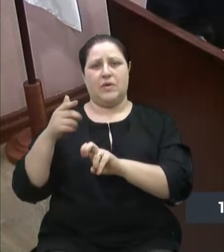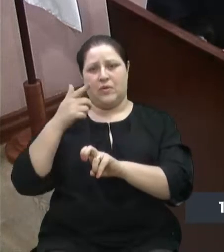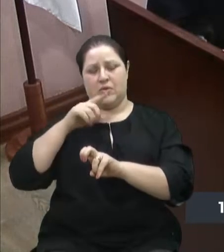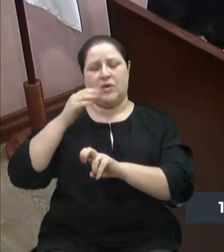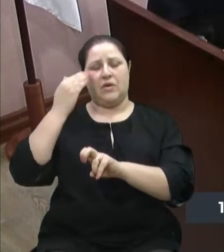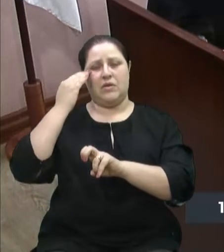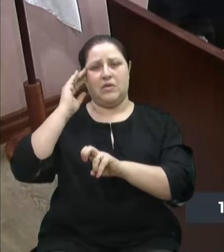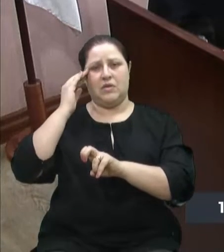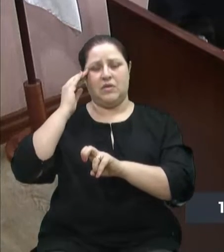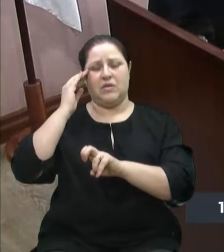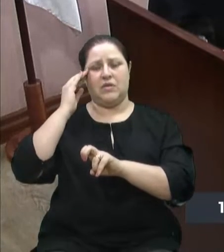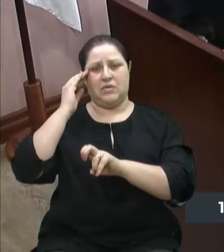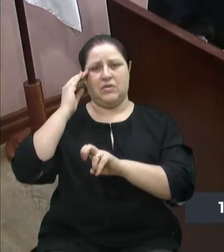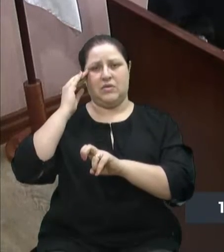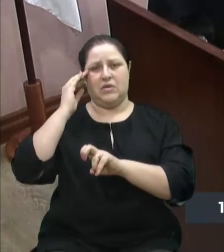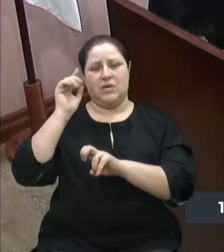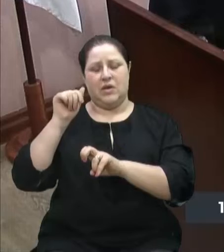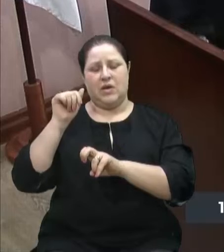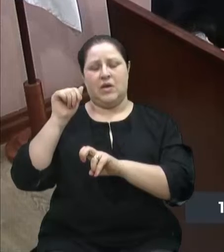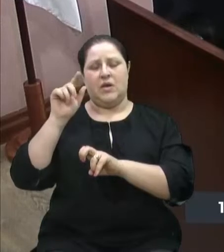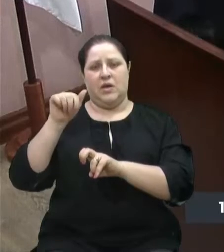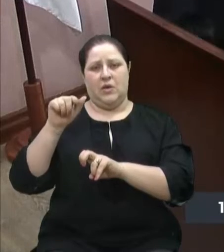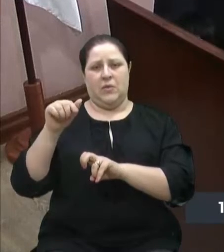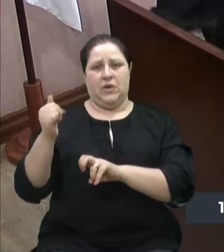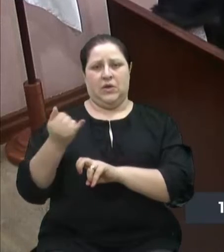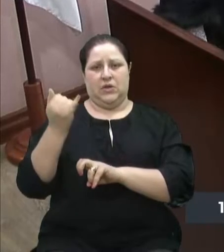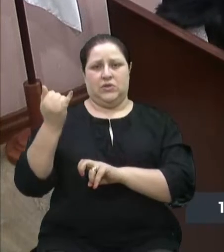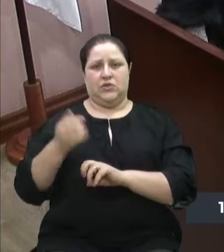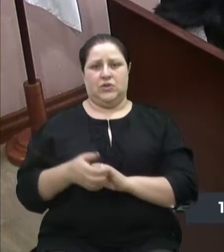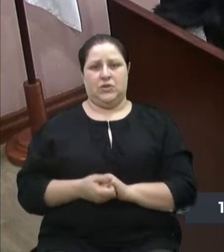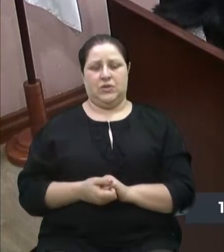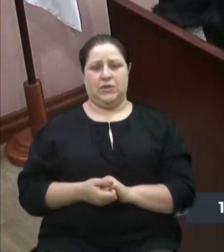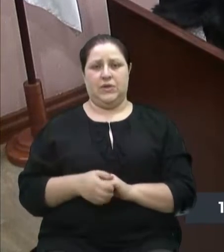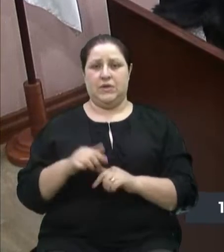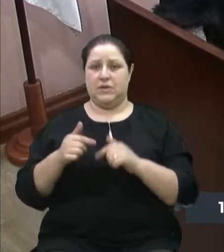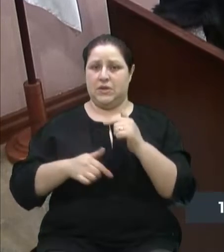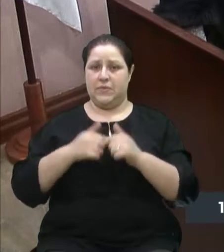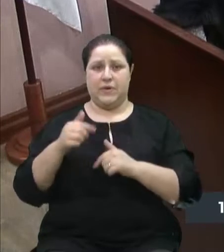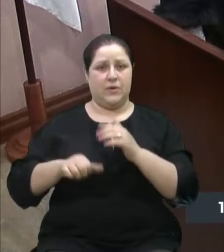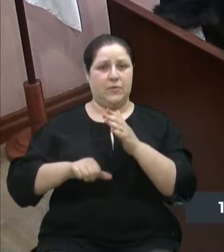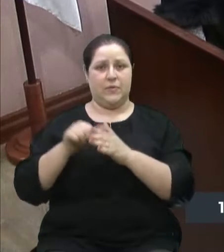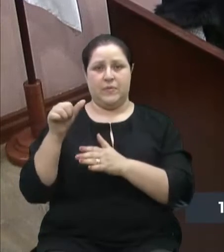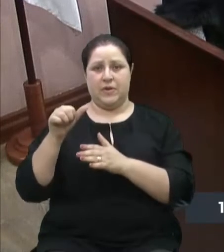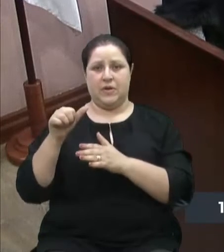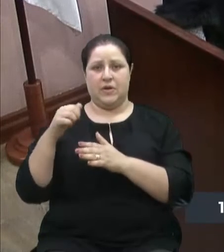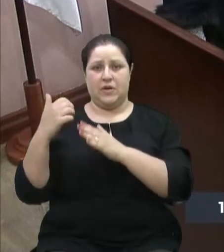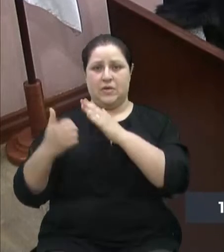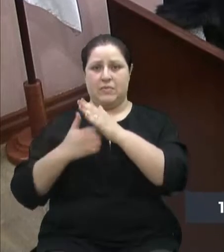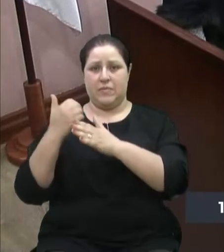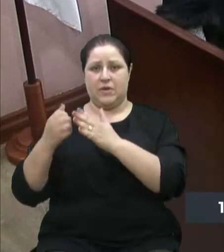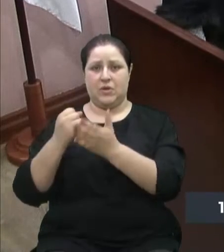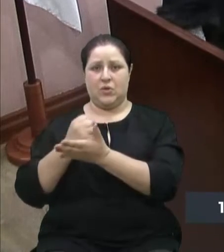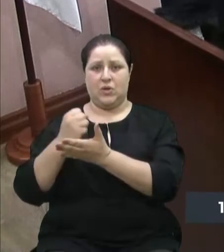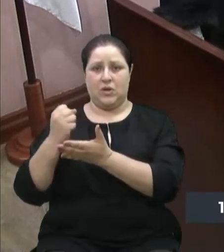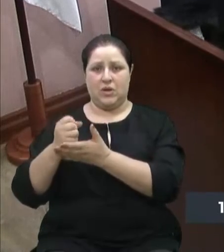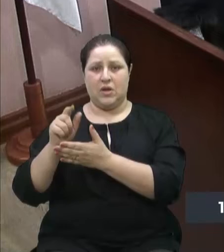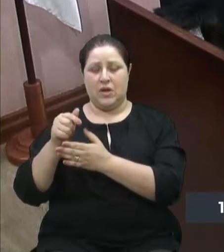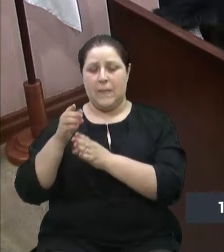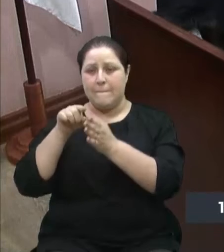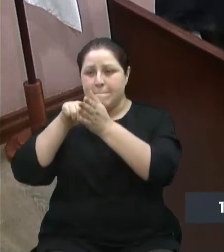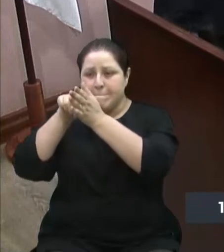é importante. E o primeiro trabalho dessa empresa contratada vai ser o de fazer o